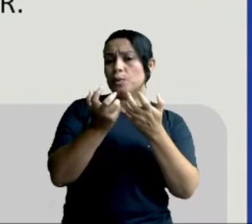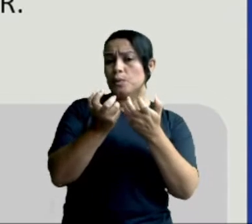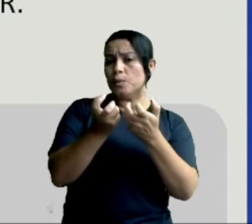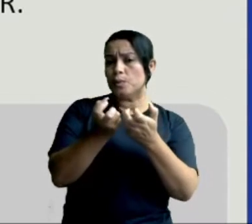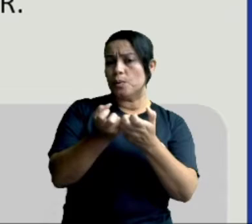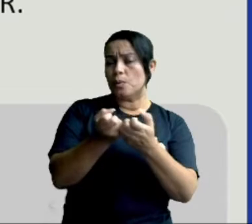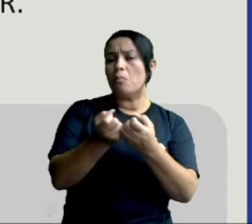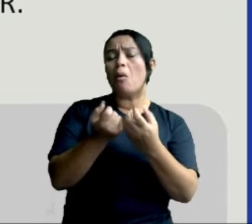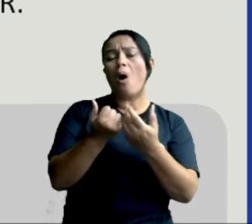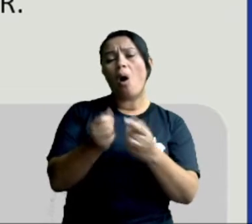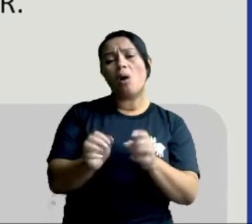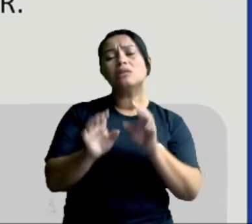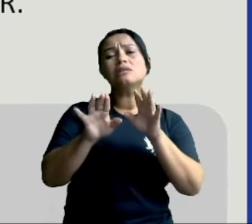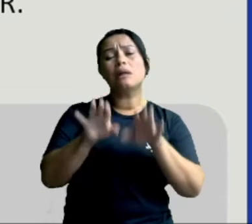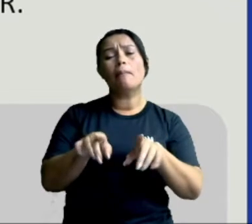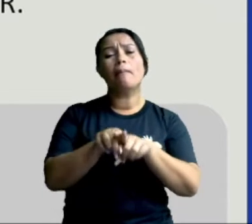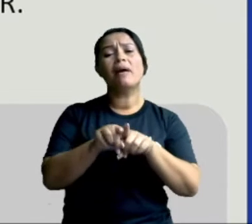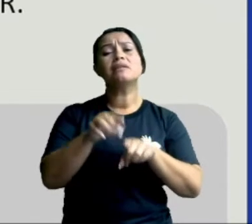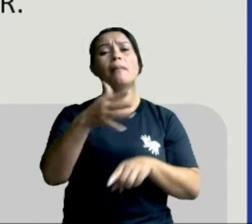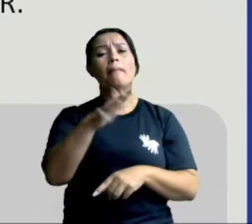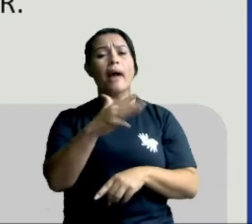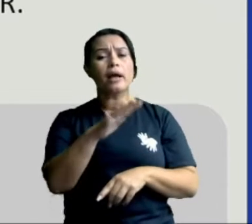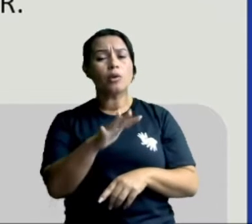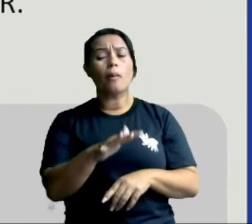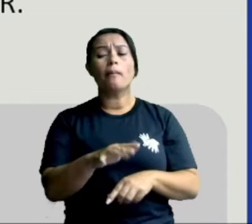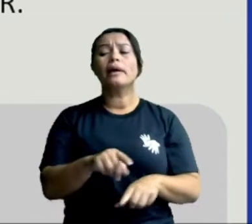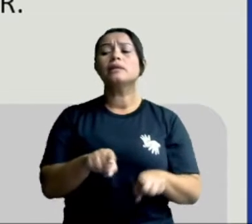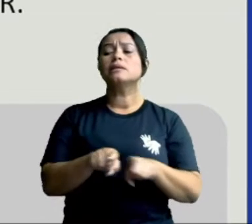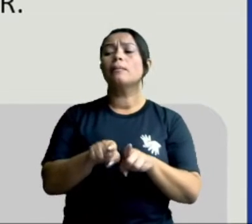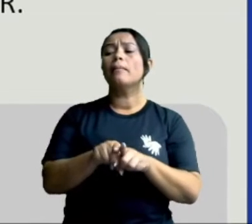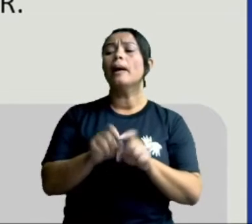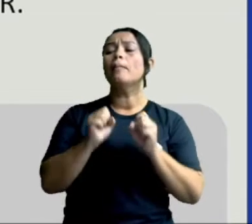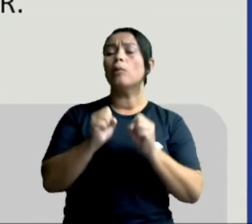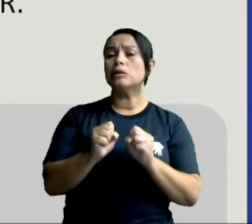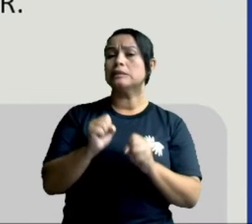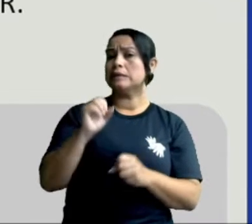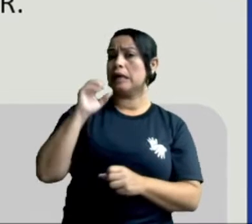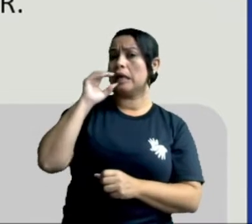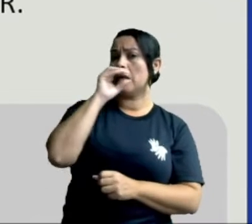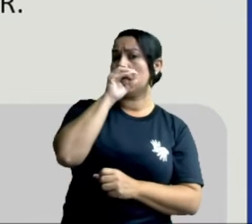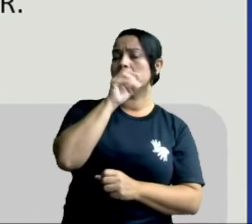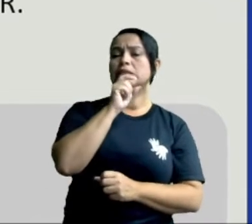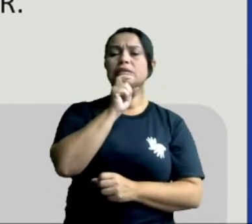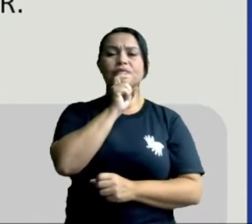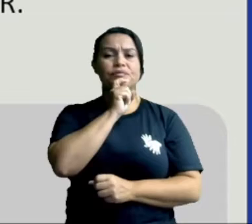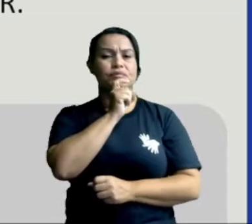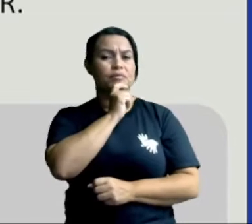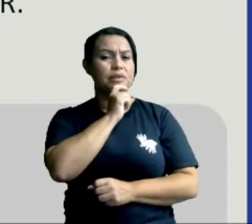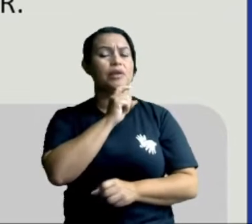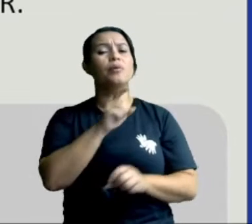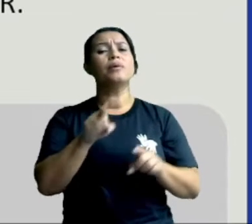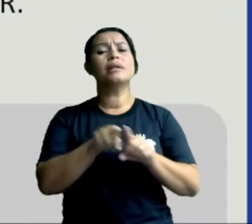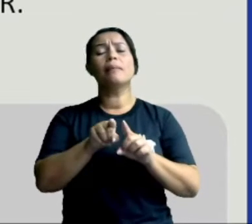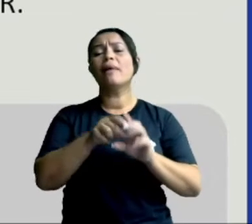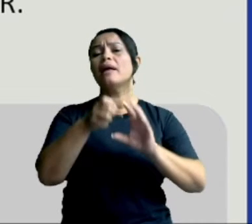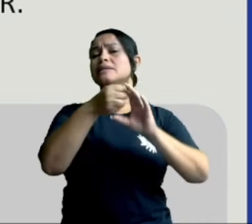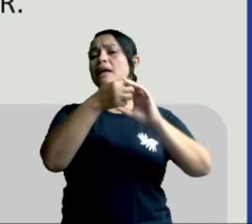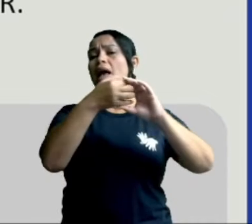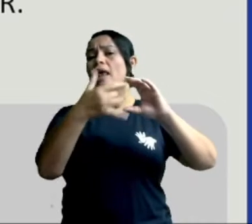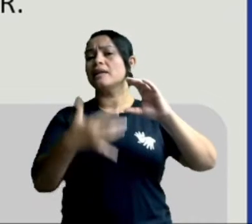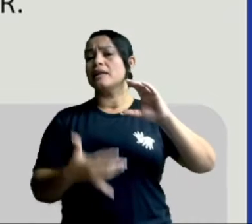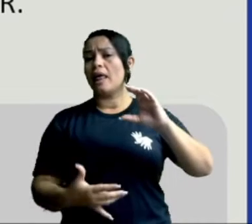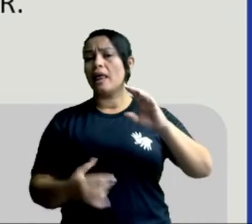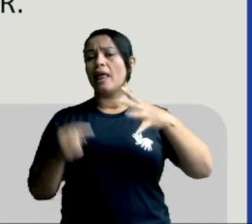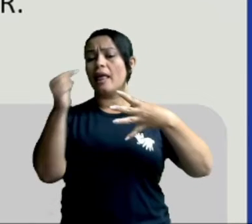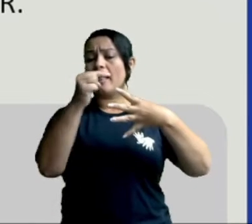ele pode ser úmido com elevada umidade ele pode ser quente e frio e essas características